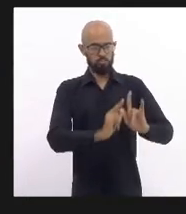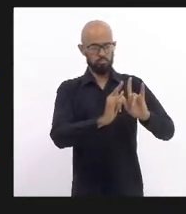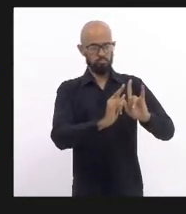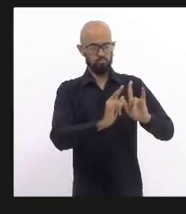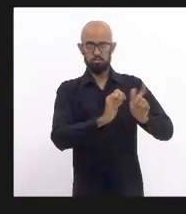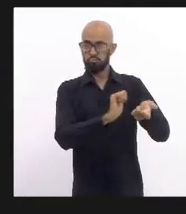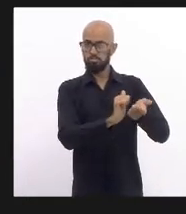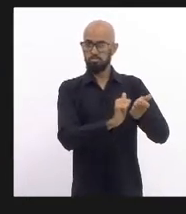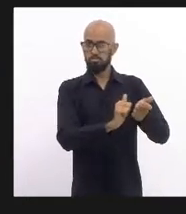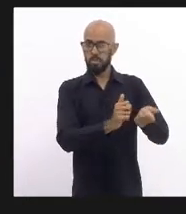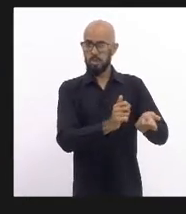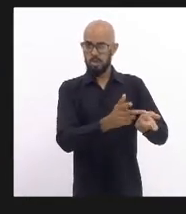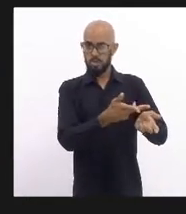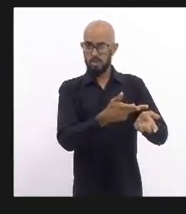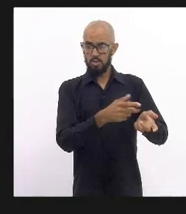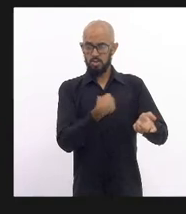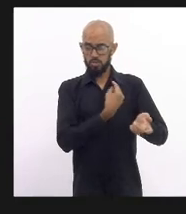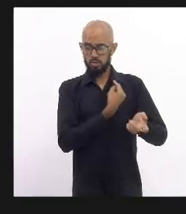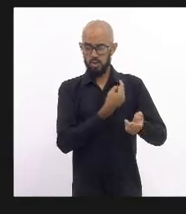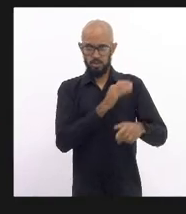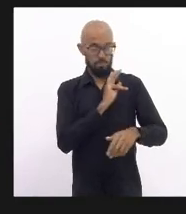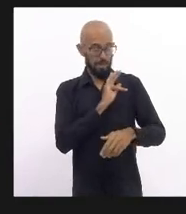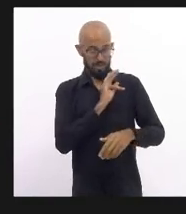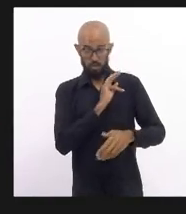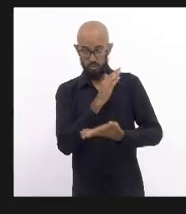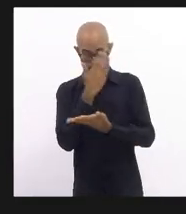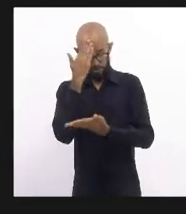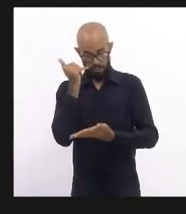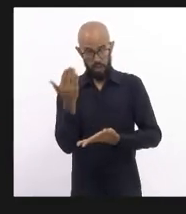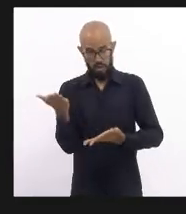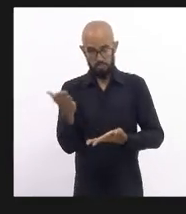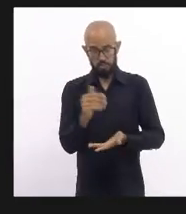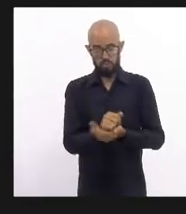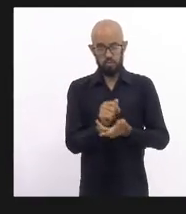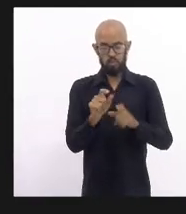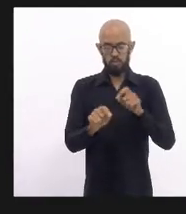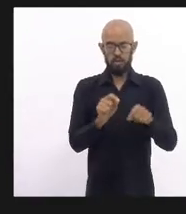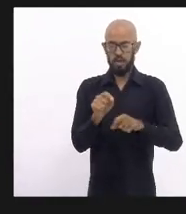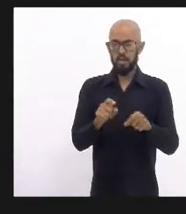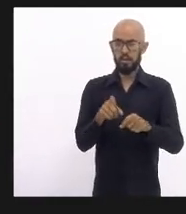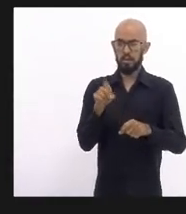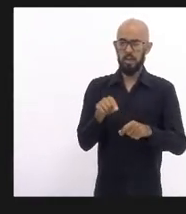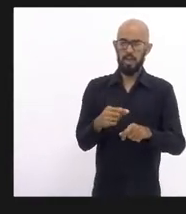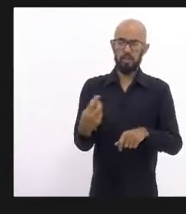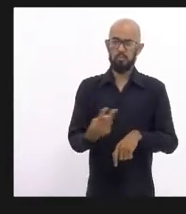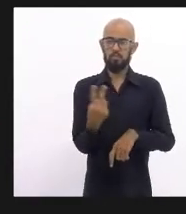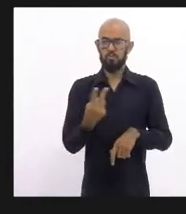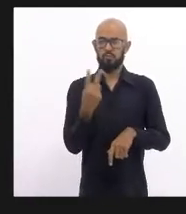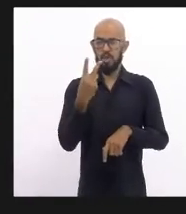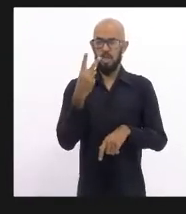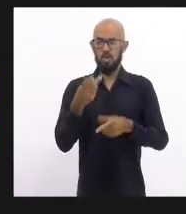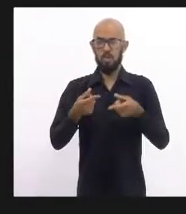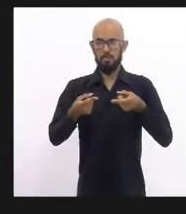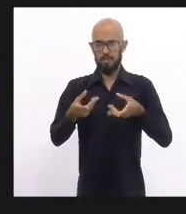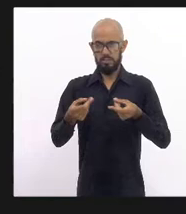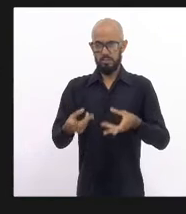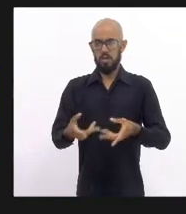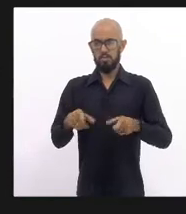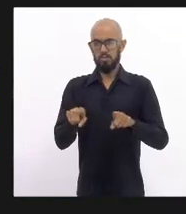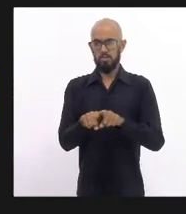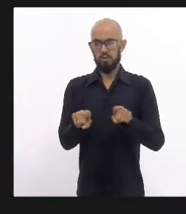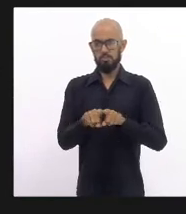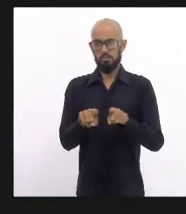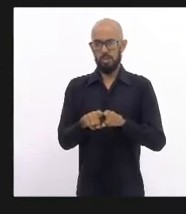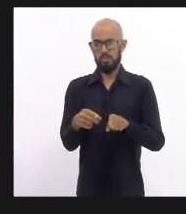que é a última área, digamos assim, de relevante valor comercial e também de